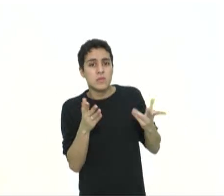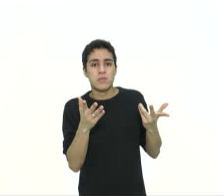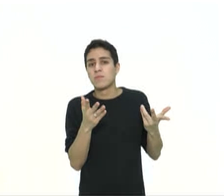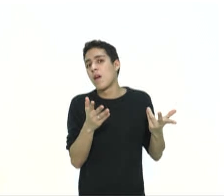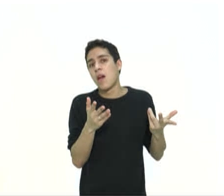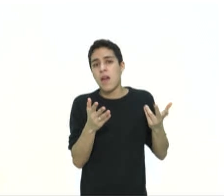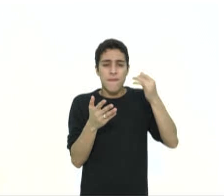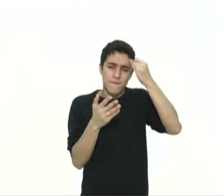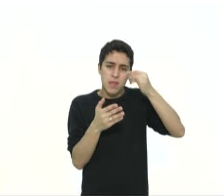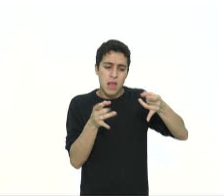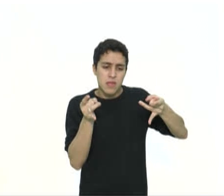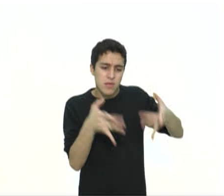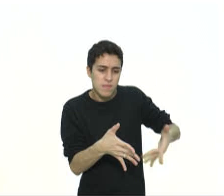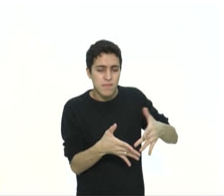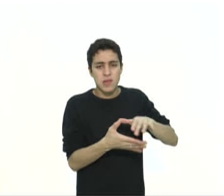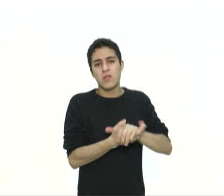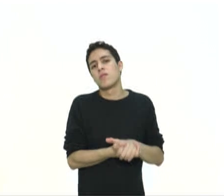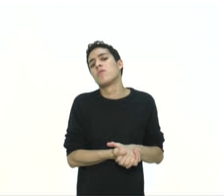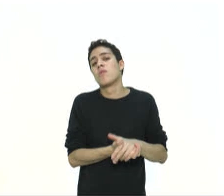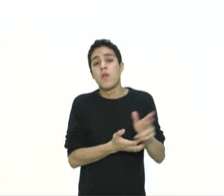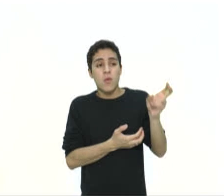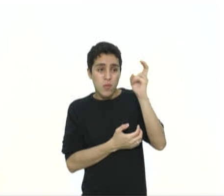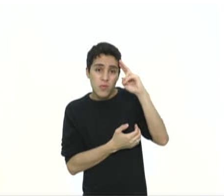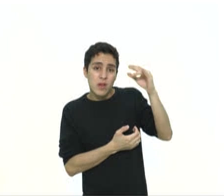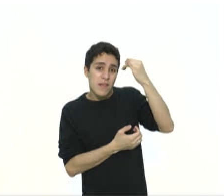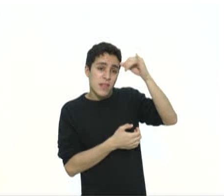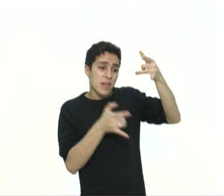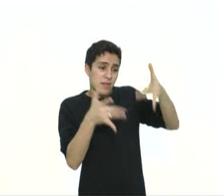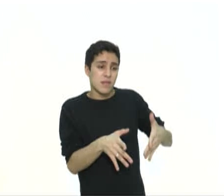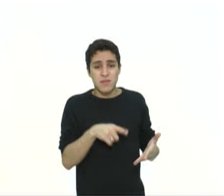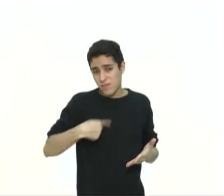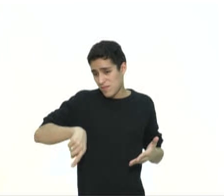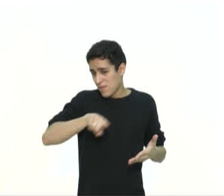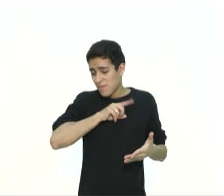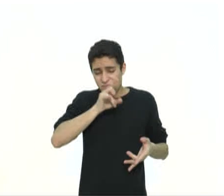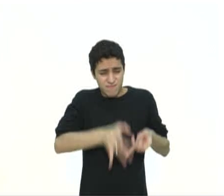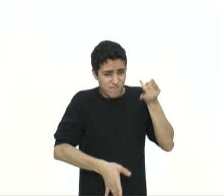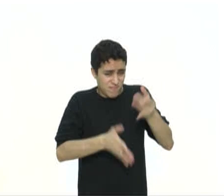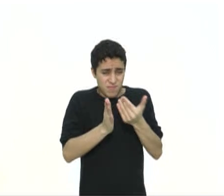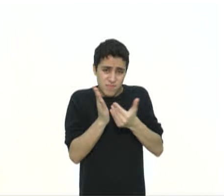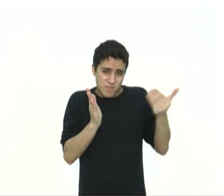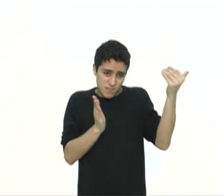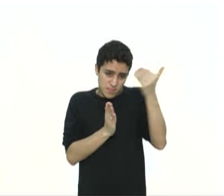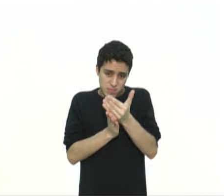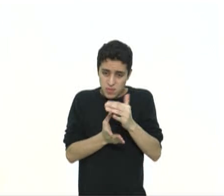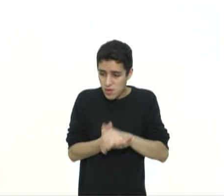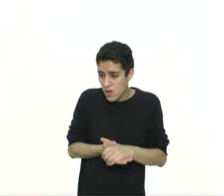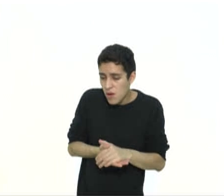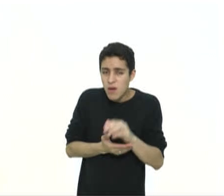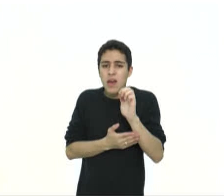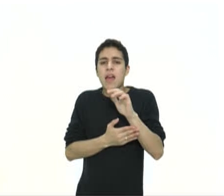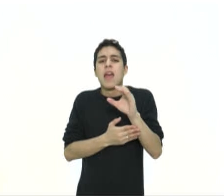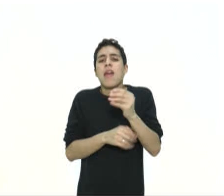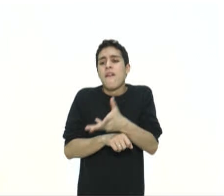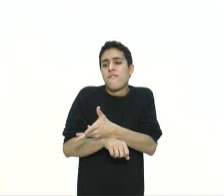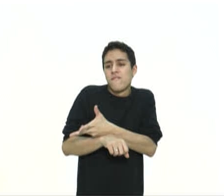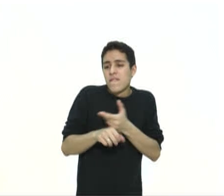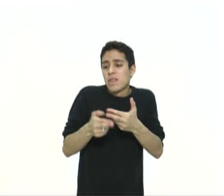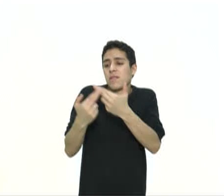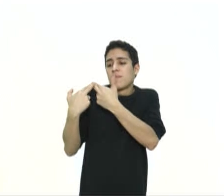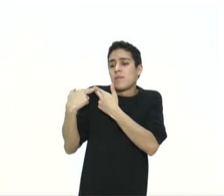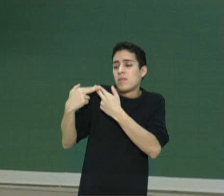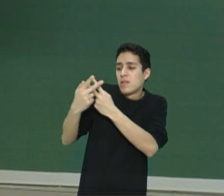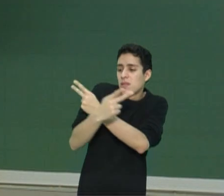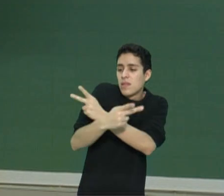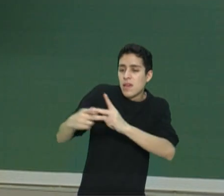a cultura do desperdício e sem importantíssimo a gente experiência muito recurso ecoeficiência responsabilidade social das